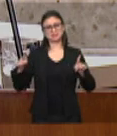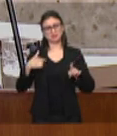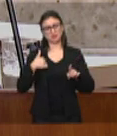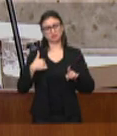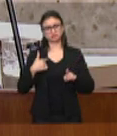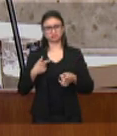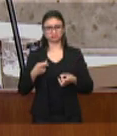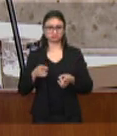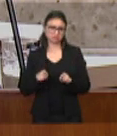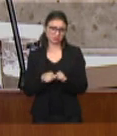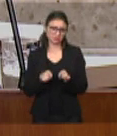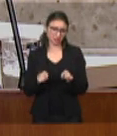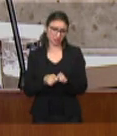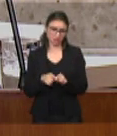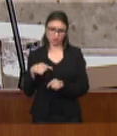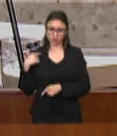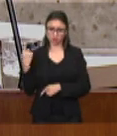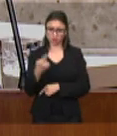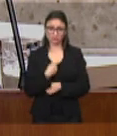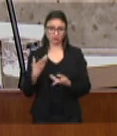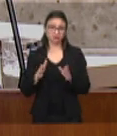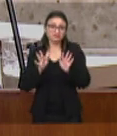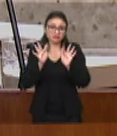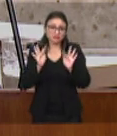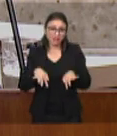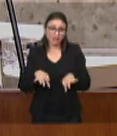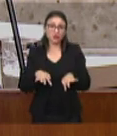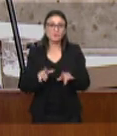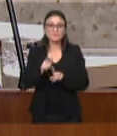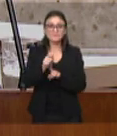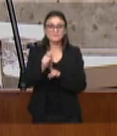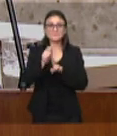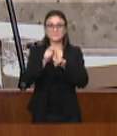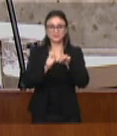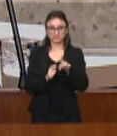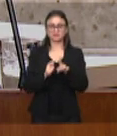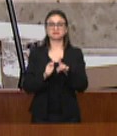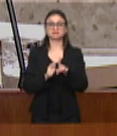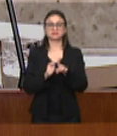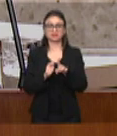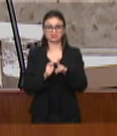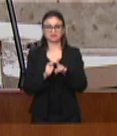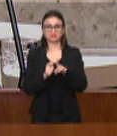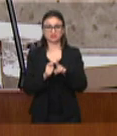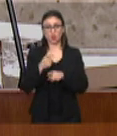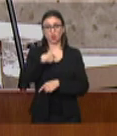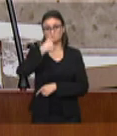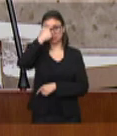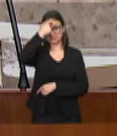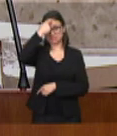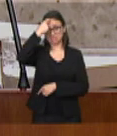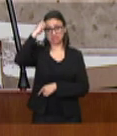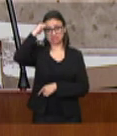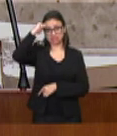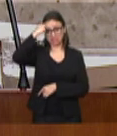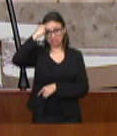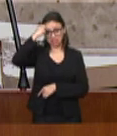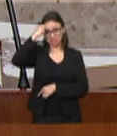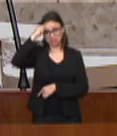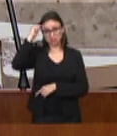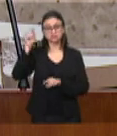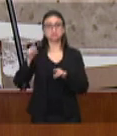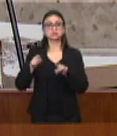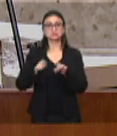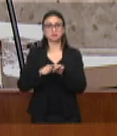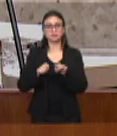porque ministra Rosa Weber, encerrando hoje o mês, né, da Consciência Negra, e em reforço